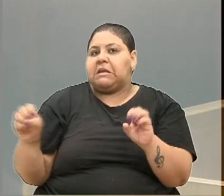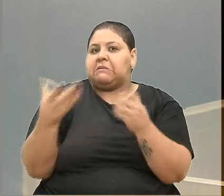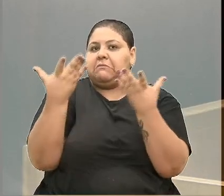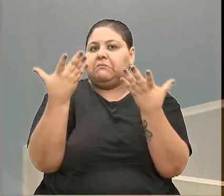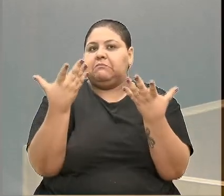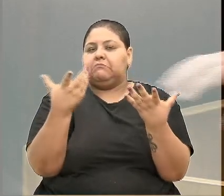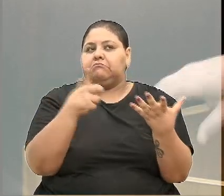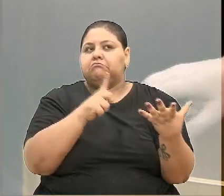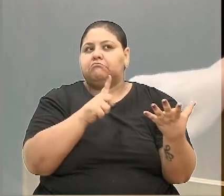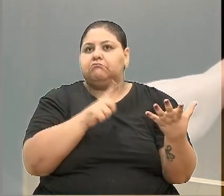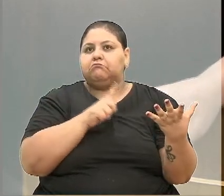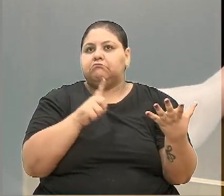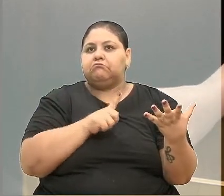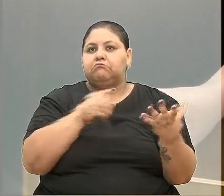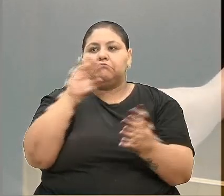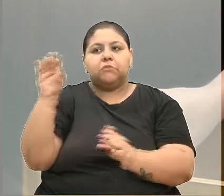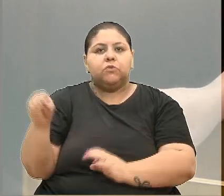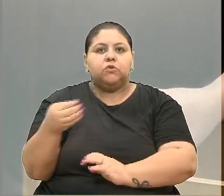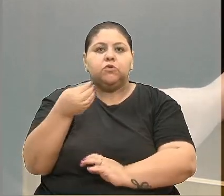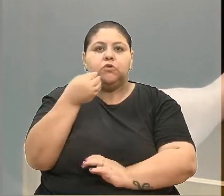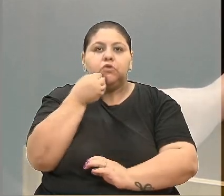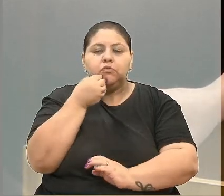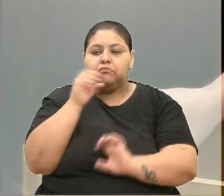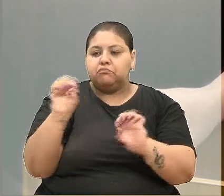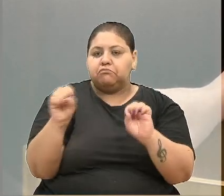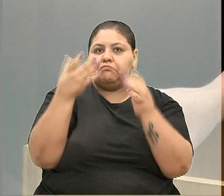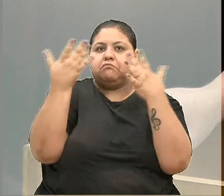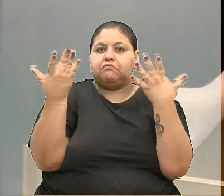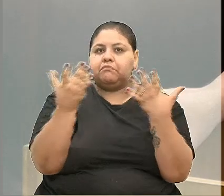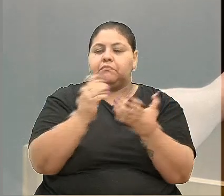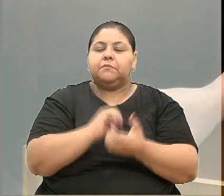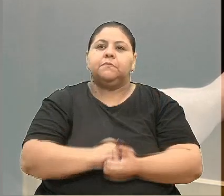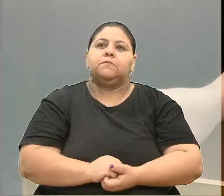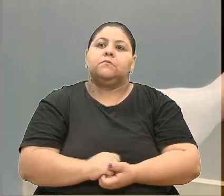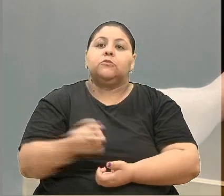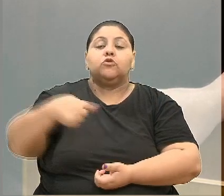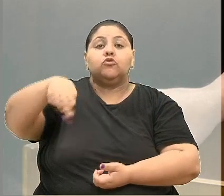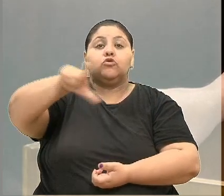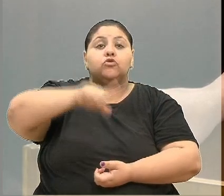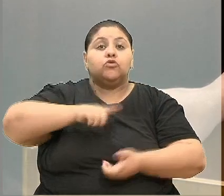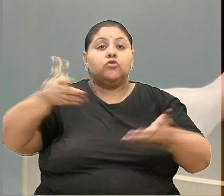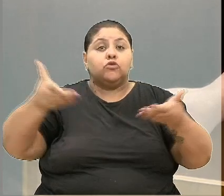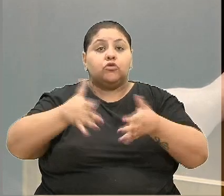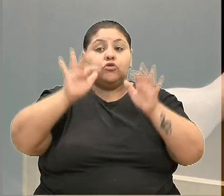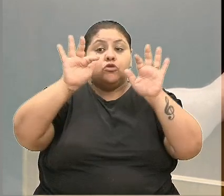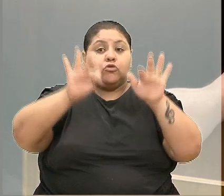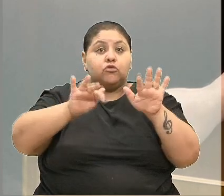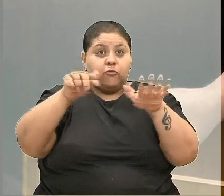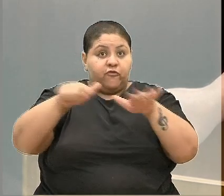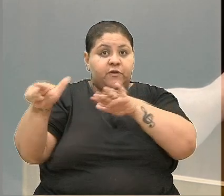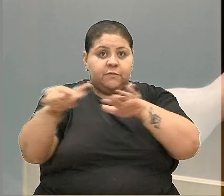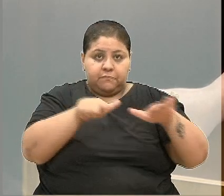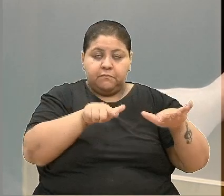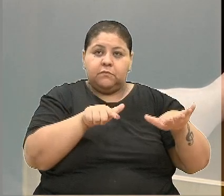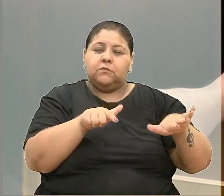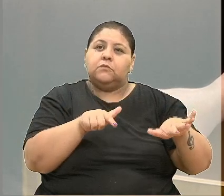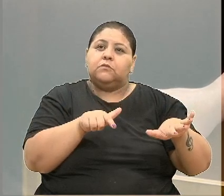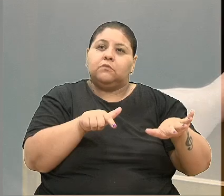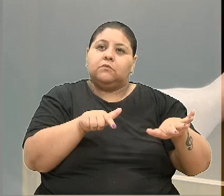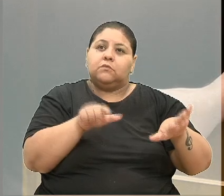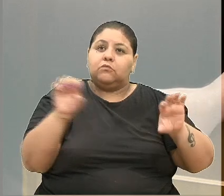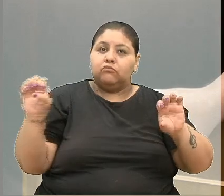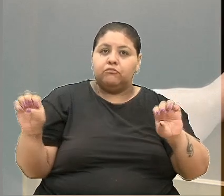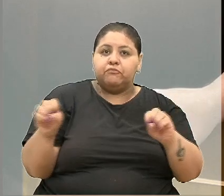tem oportunidades de eventos. Nós teremos agora, no final de semana, um dos